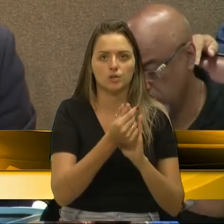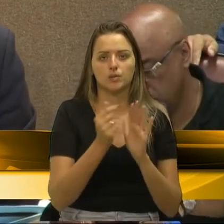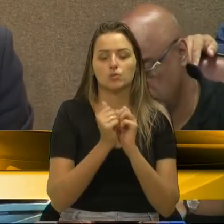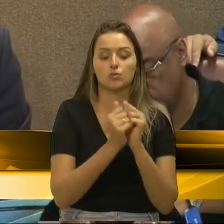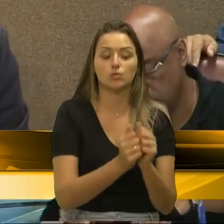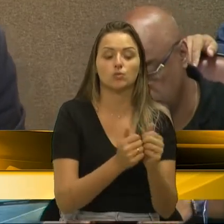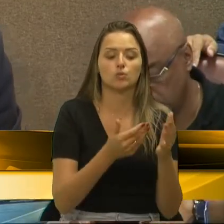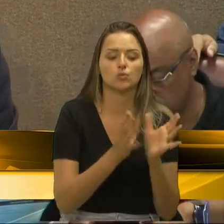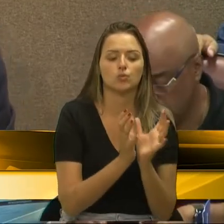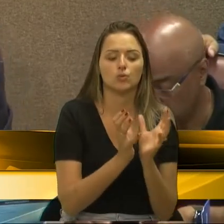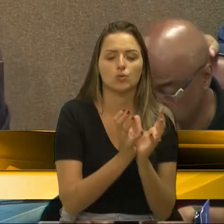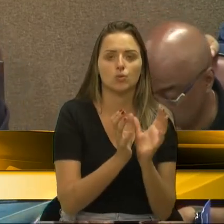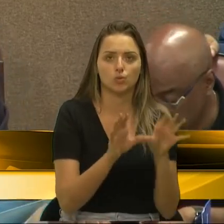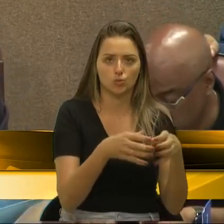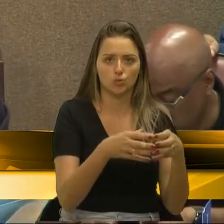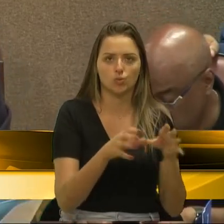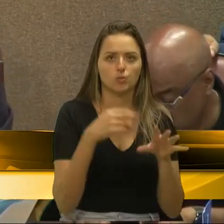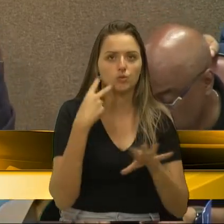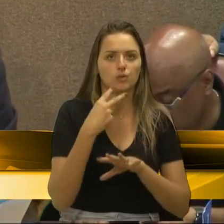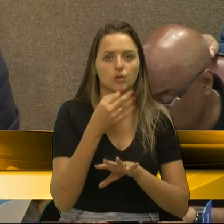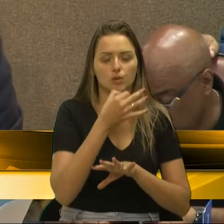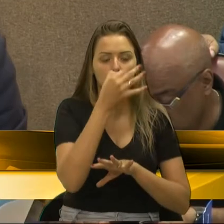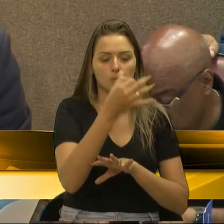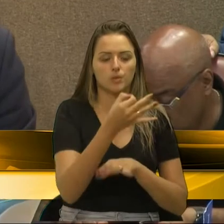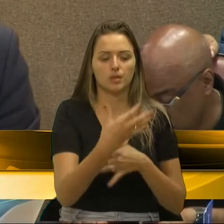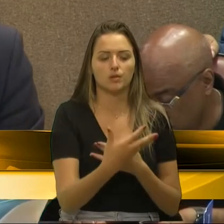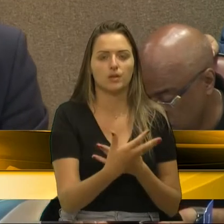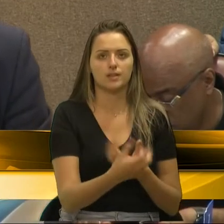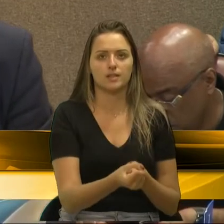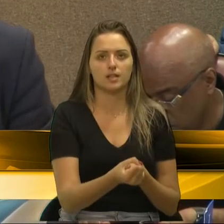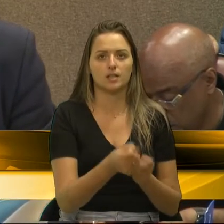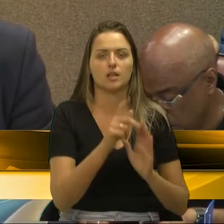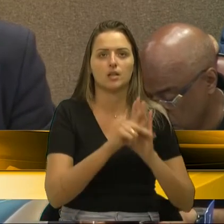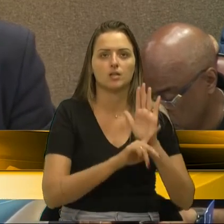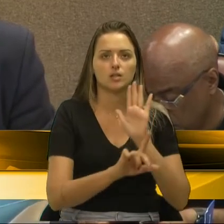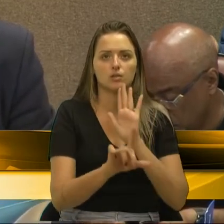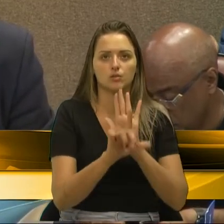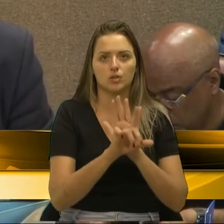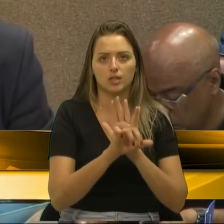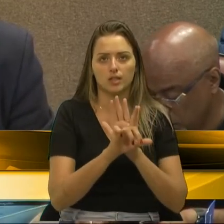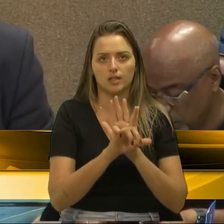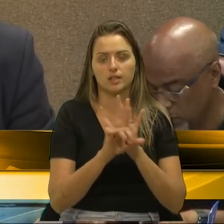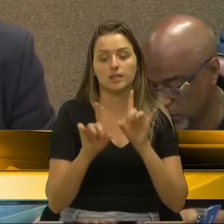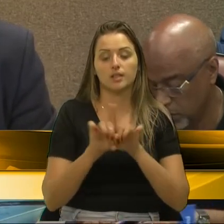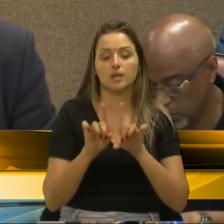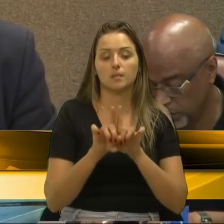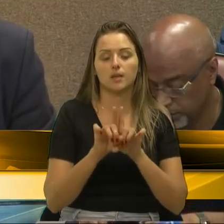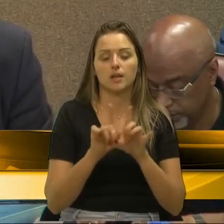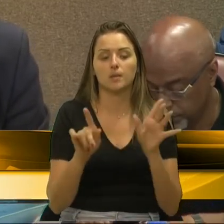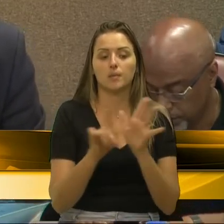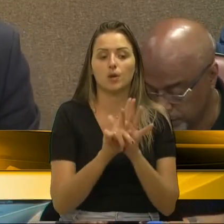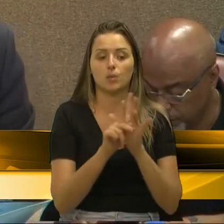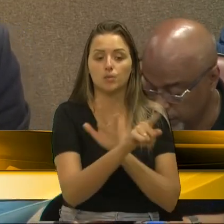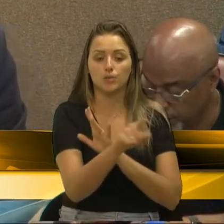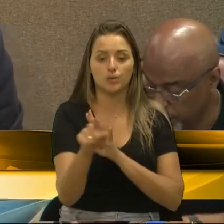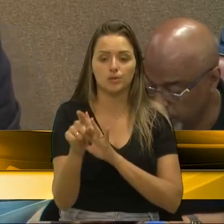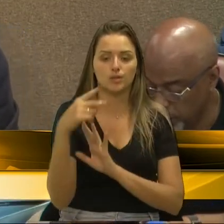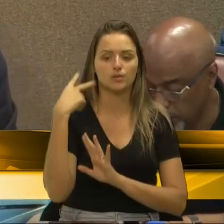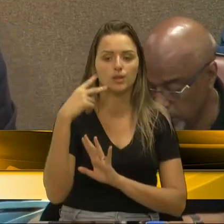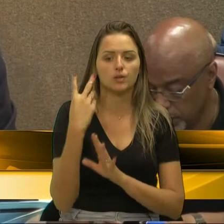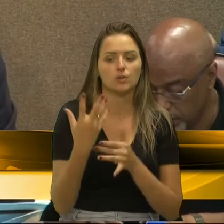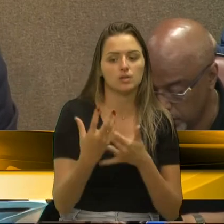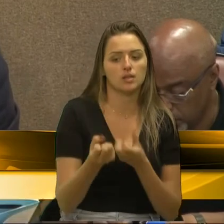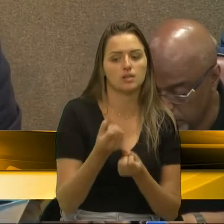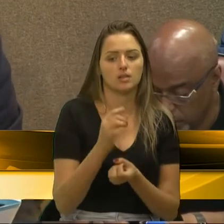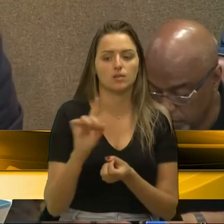integrantes, manifesta-se de forma favorável ao projeto de lei e deixa a critério do plenário a deliberação. É